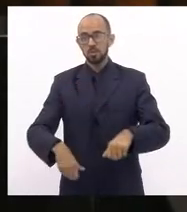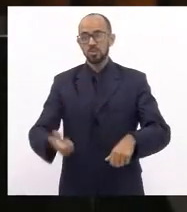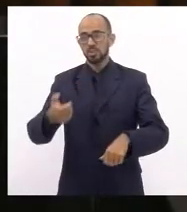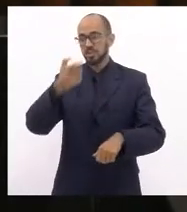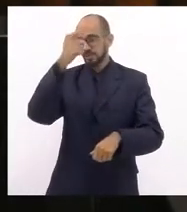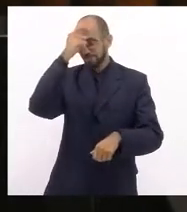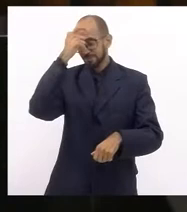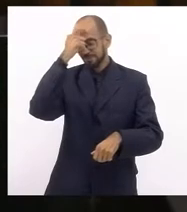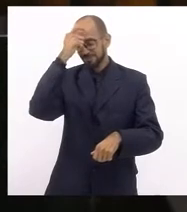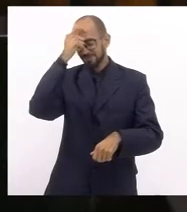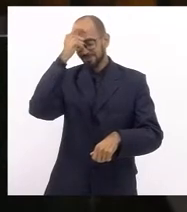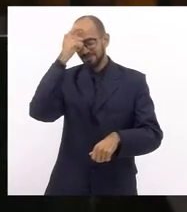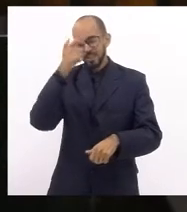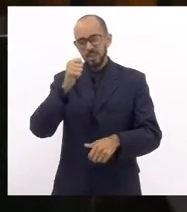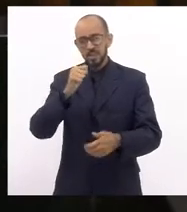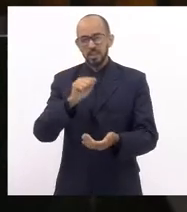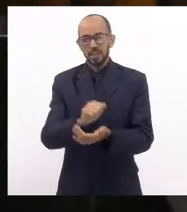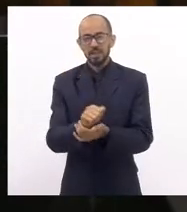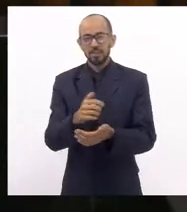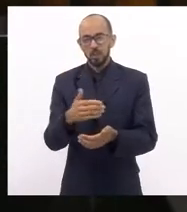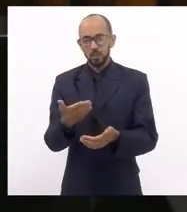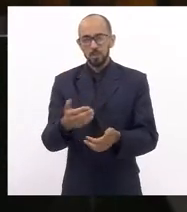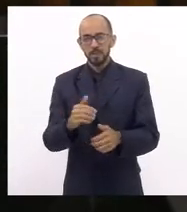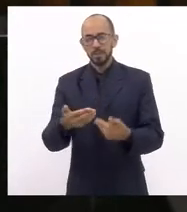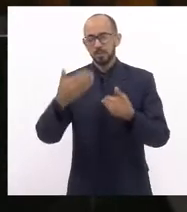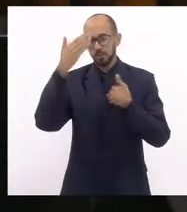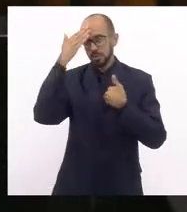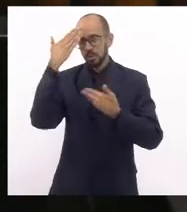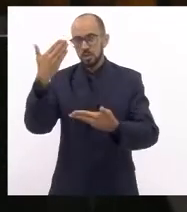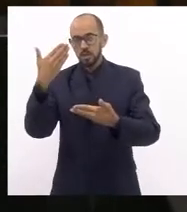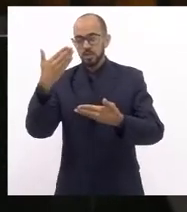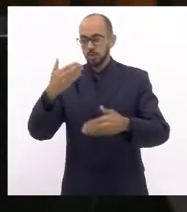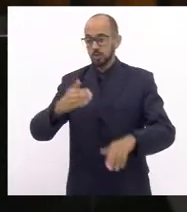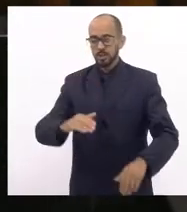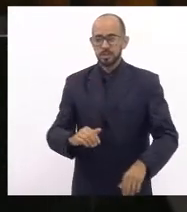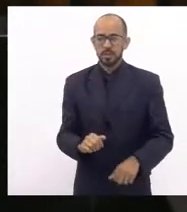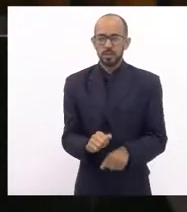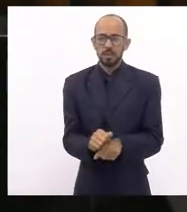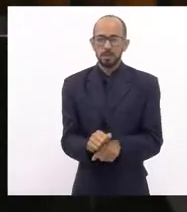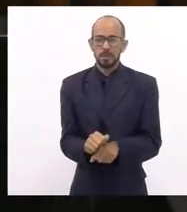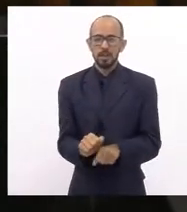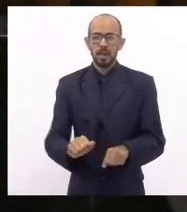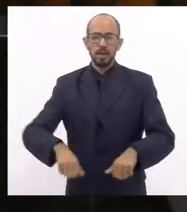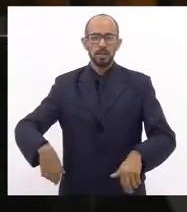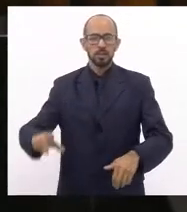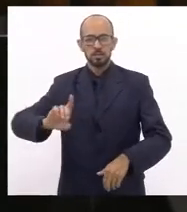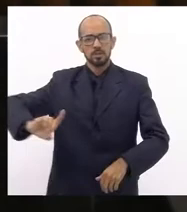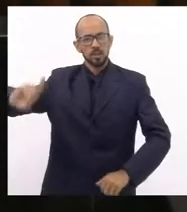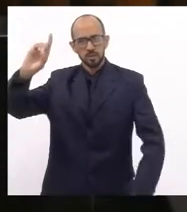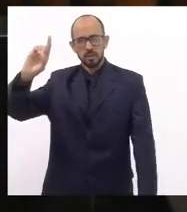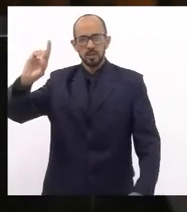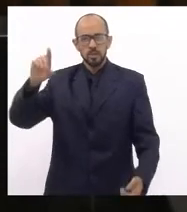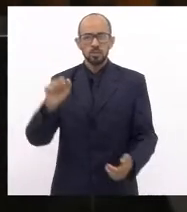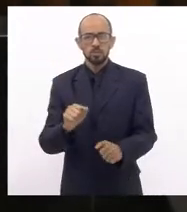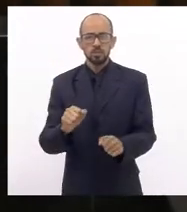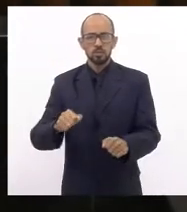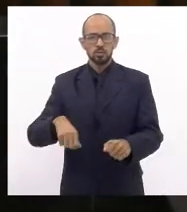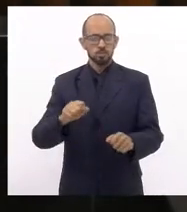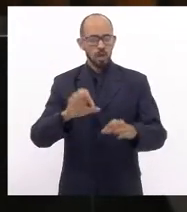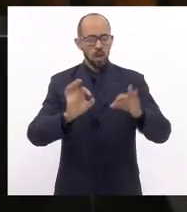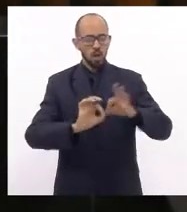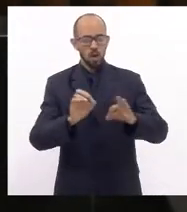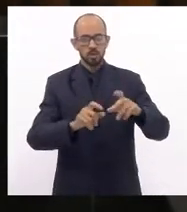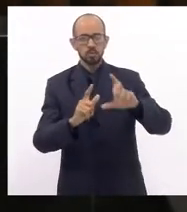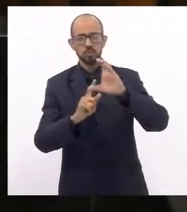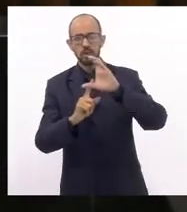compromisso acadêmico, do ensinar. Eu quero agradecer a Deus pela oportunidade, à presidente da Ordem dos Capelães, a deputada